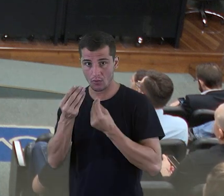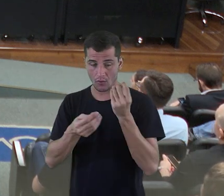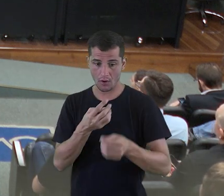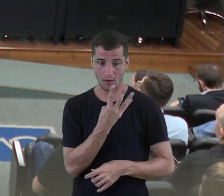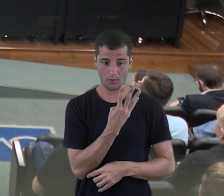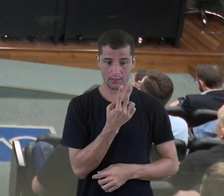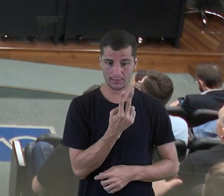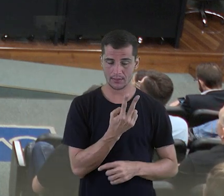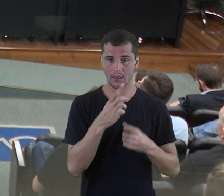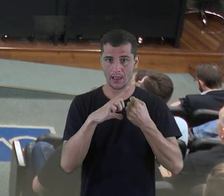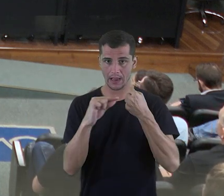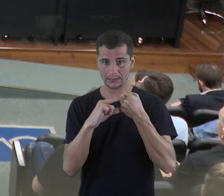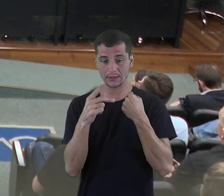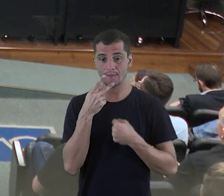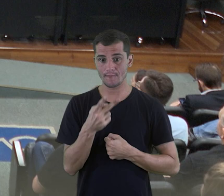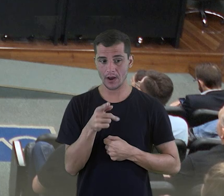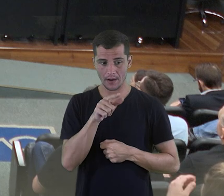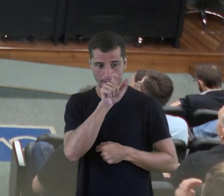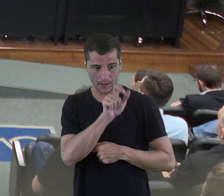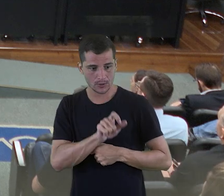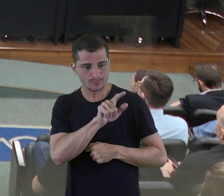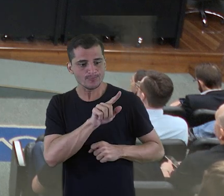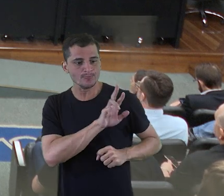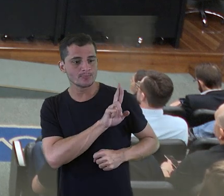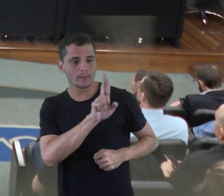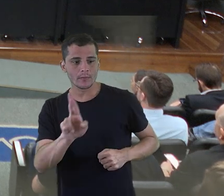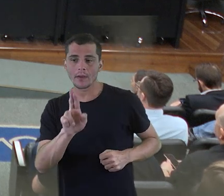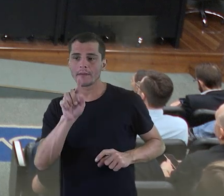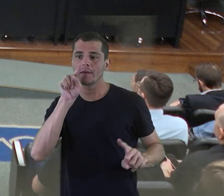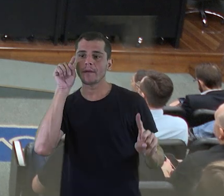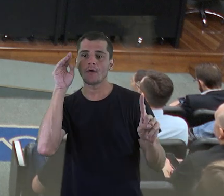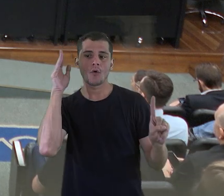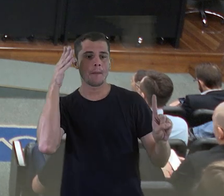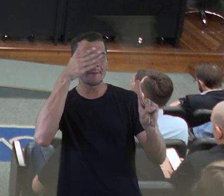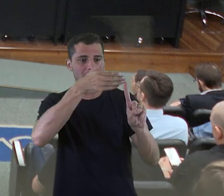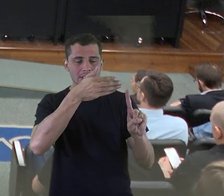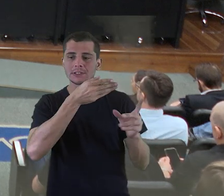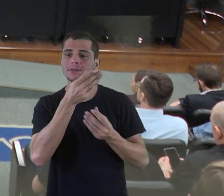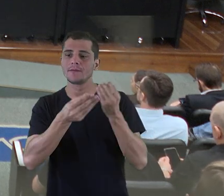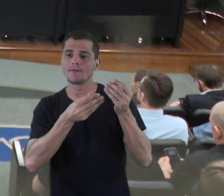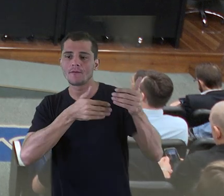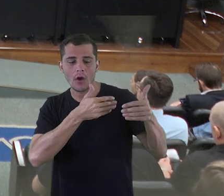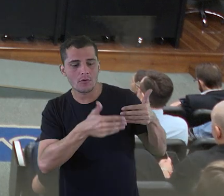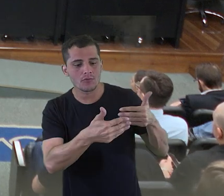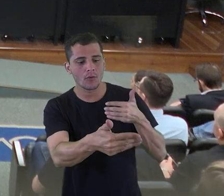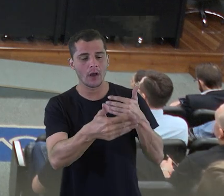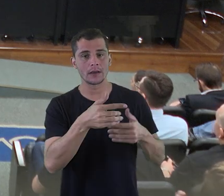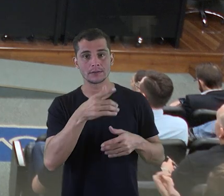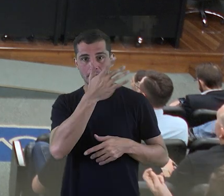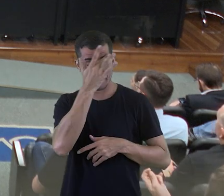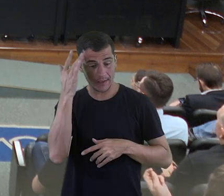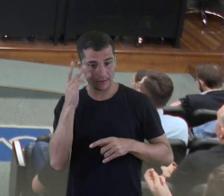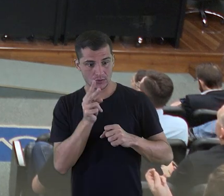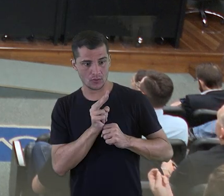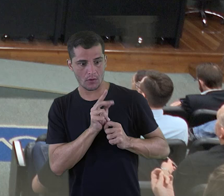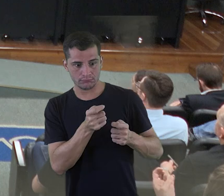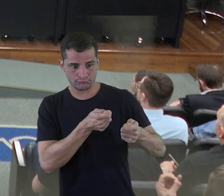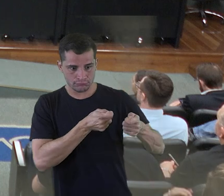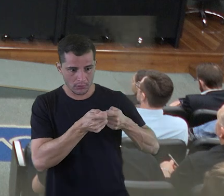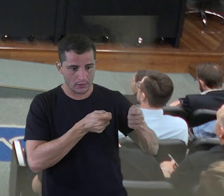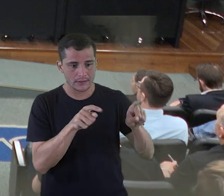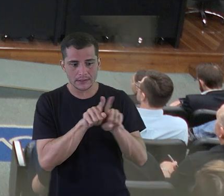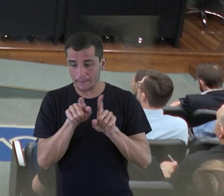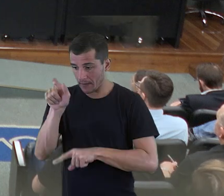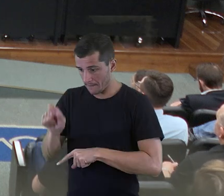e o operador quando descumprir a lgpd ou as orientações do controlador de forma solidária então a obrigação